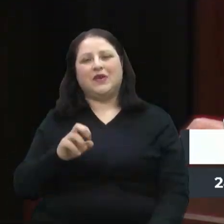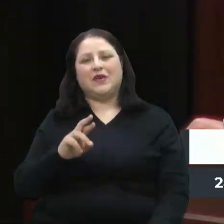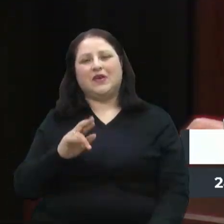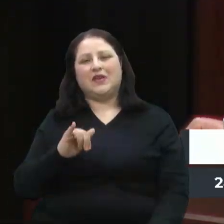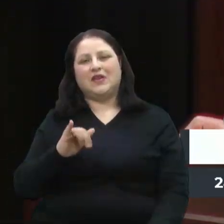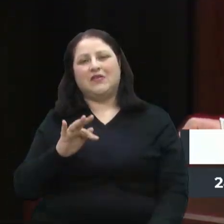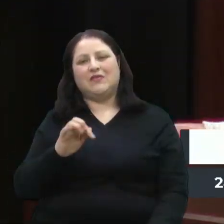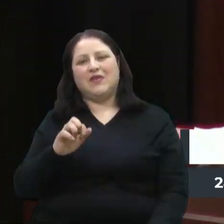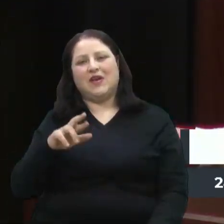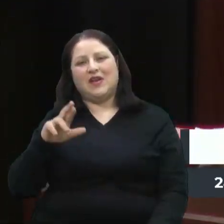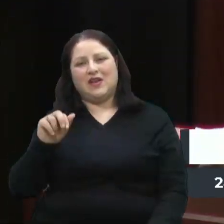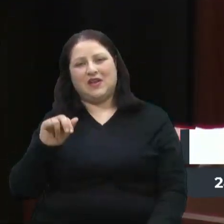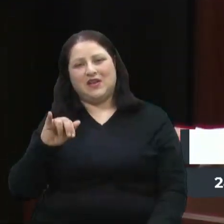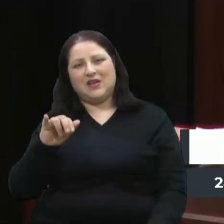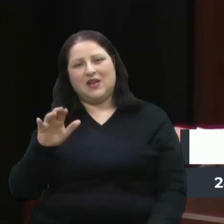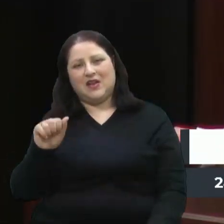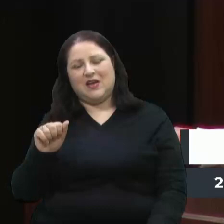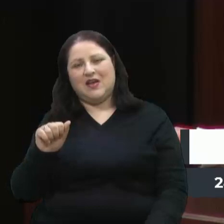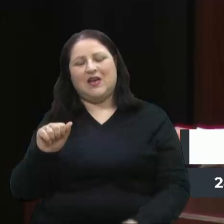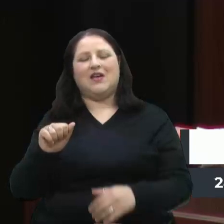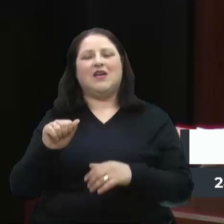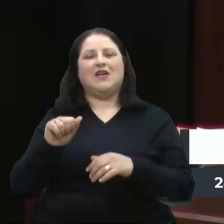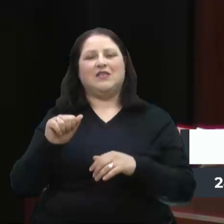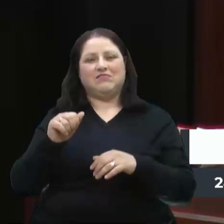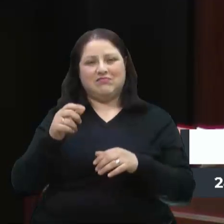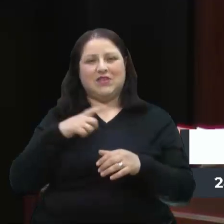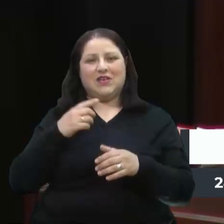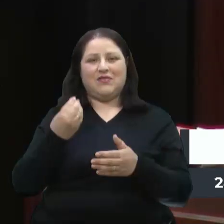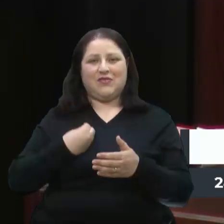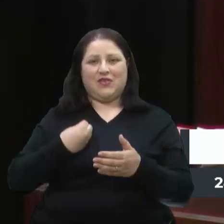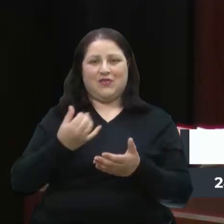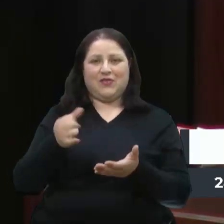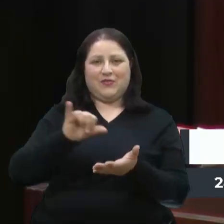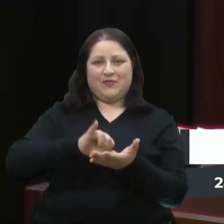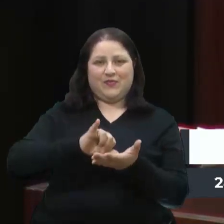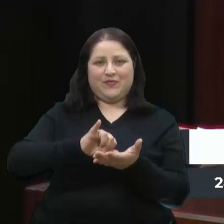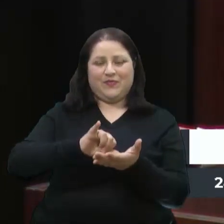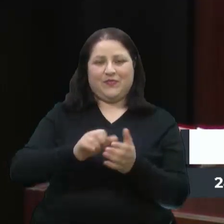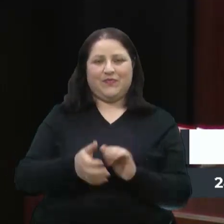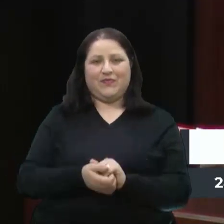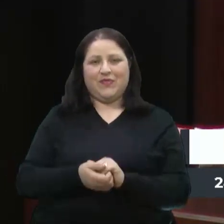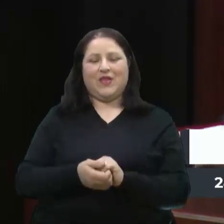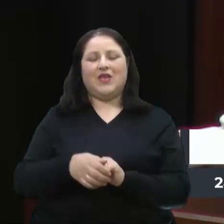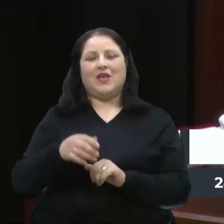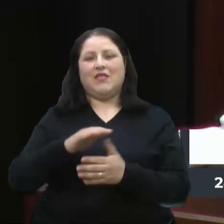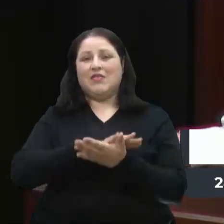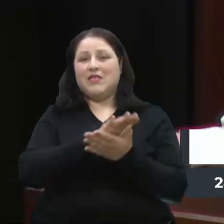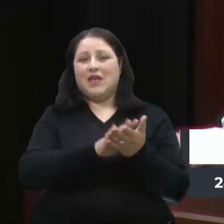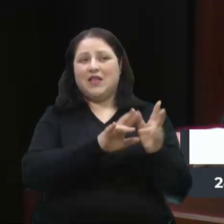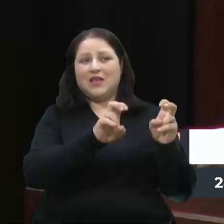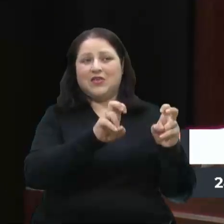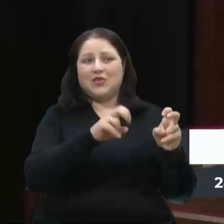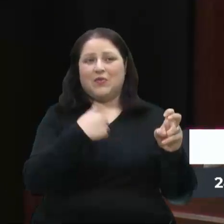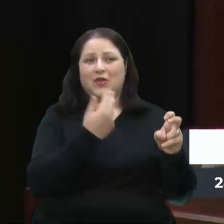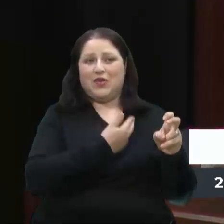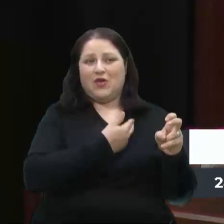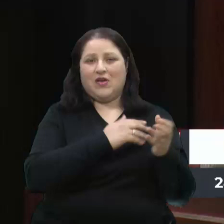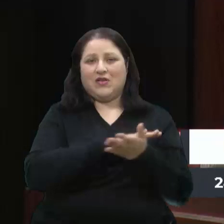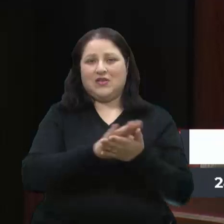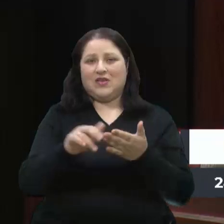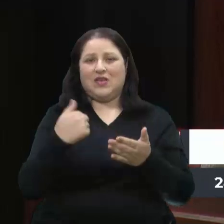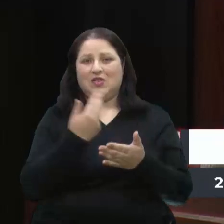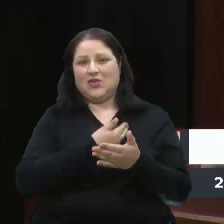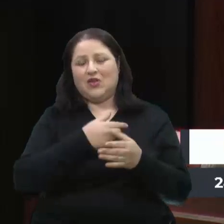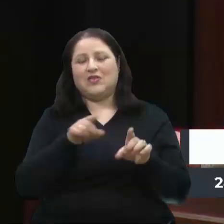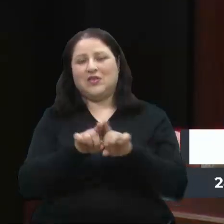cidade. Nada de nós sem nós, mas também tudo sobre nós em todos os espaços, para que cada vez mais a